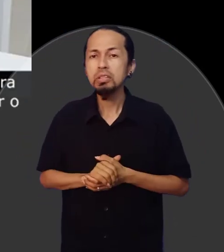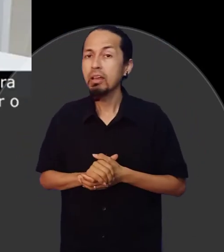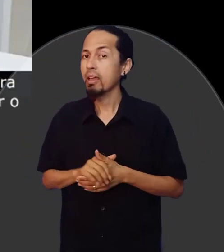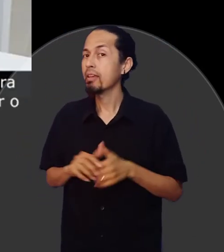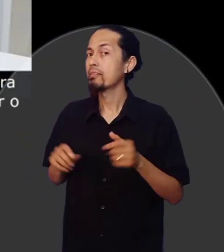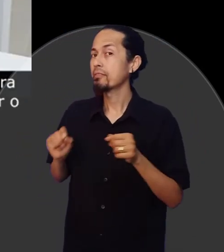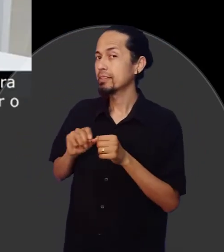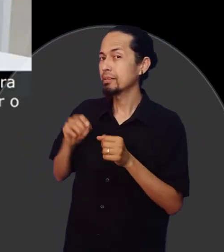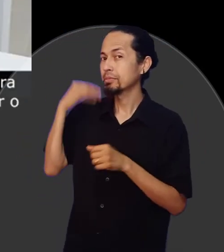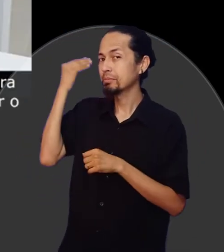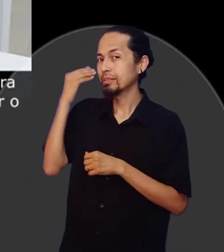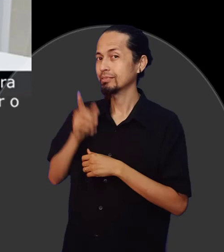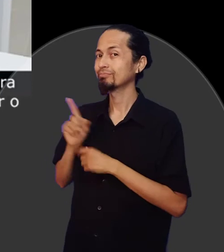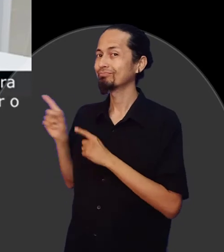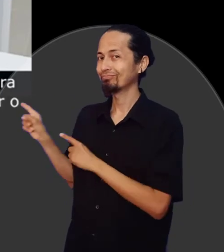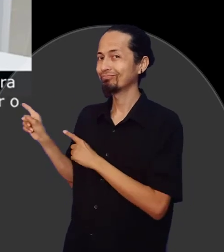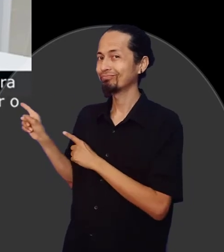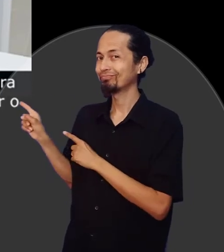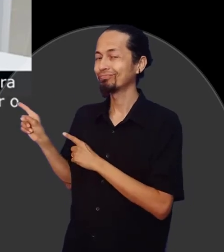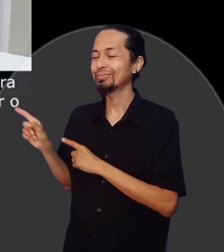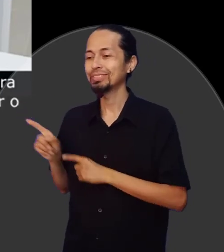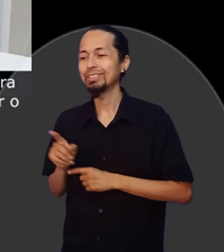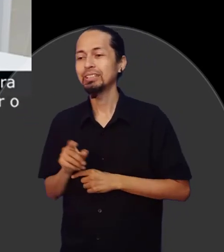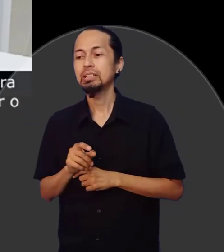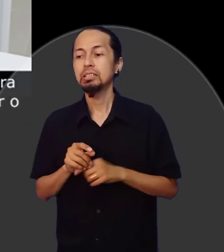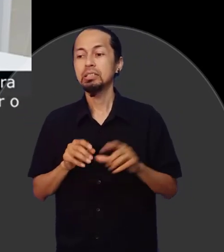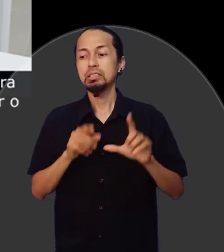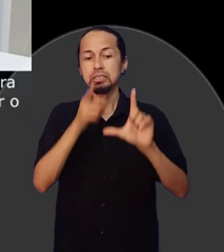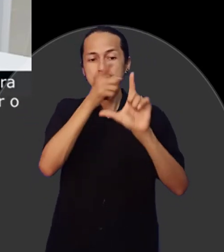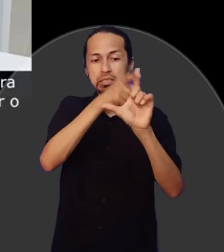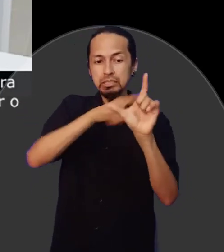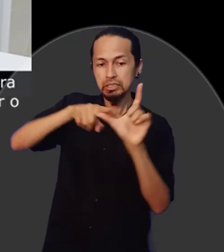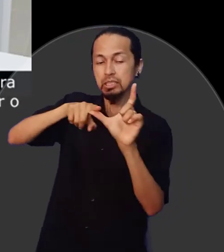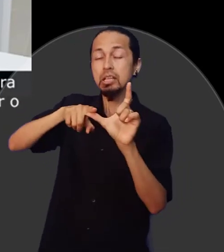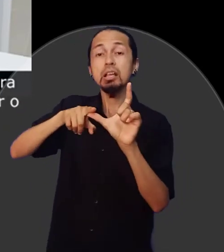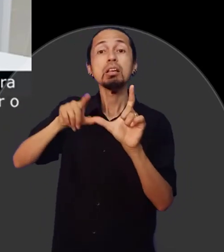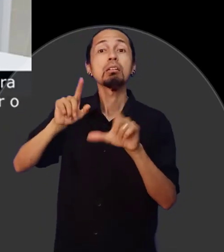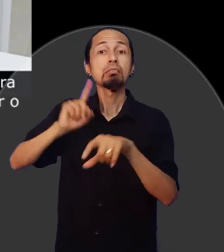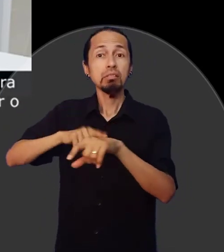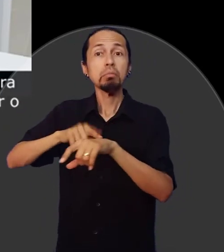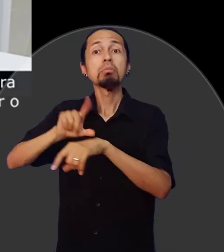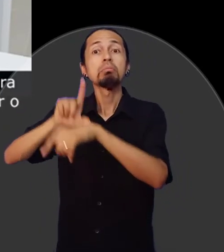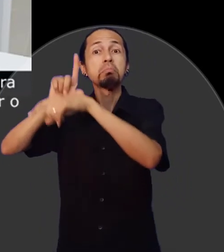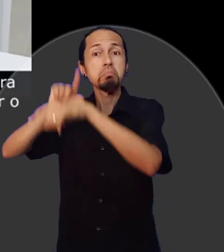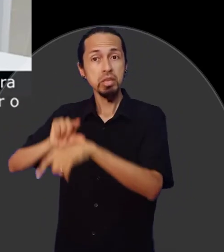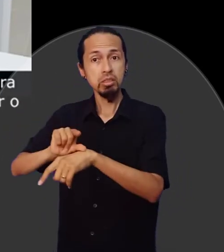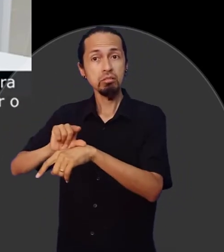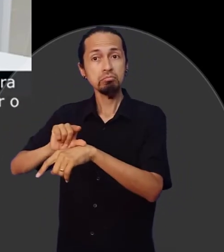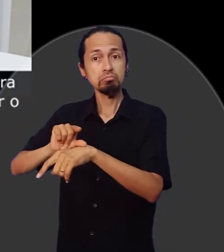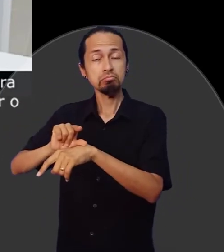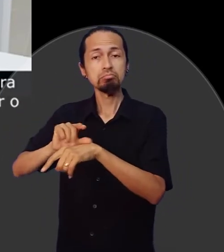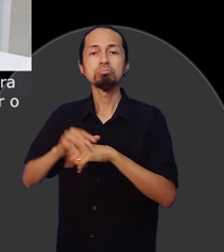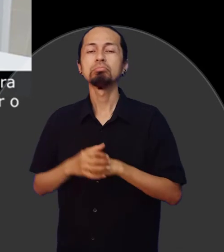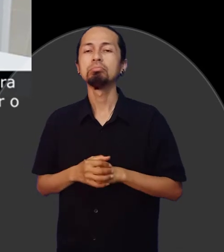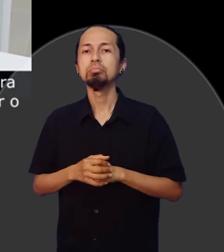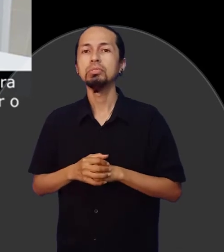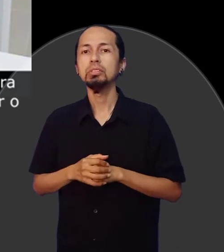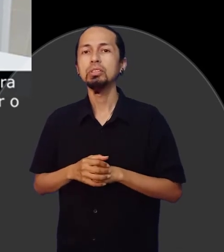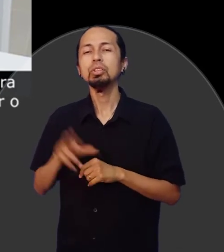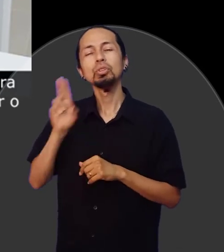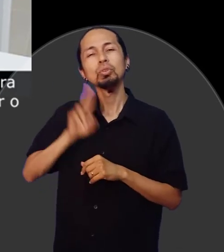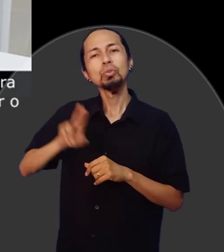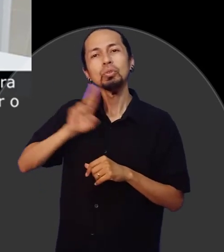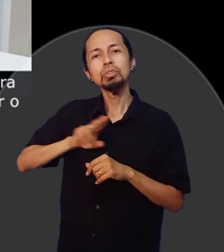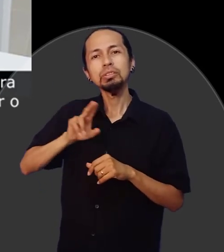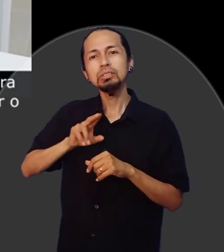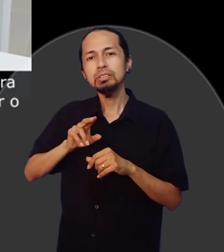tautócrona. Sendo a cicloide a curva do tempo mínimo, usamos a modelagem da curva para